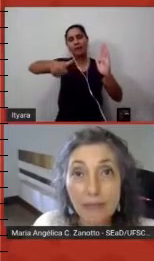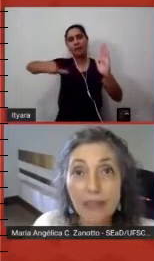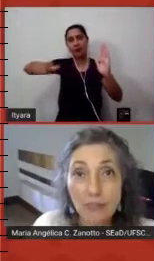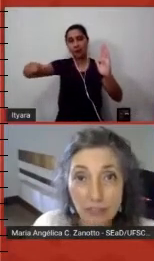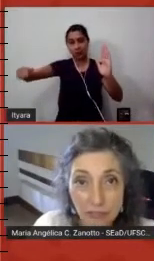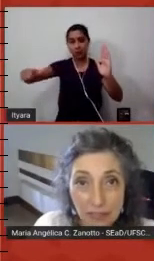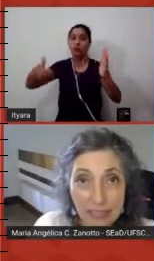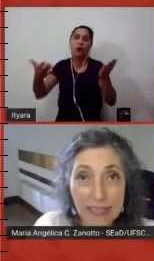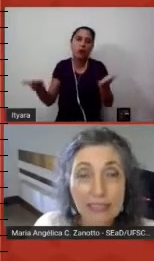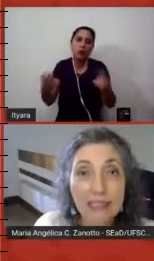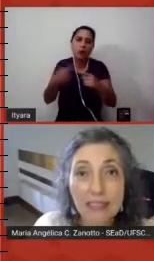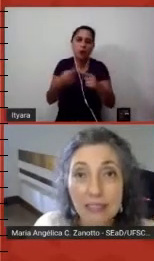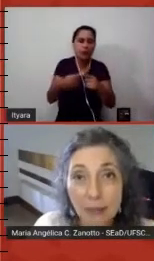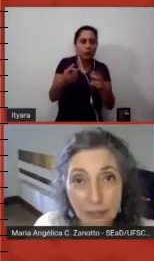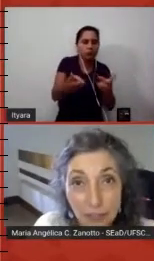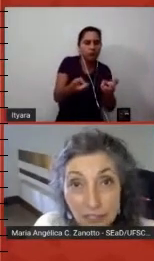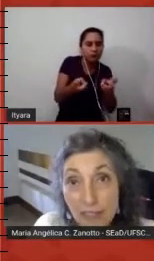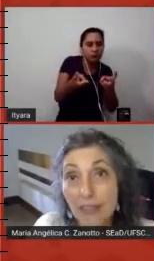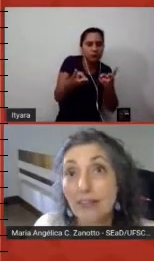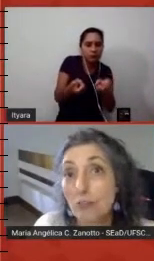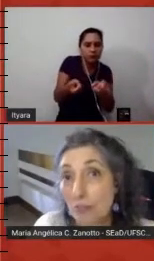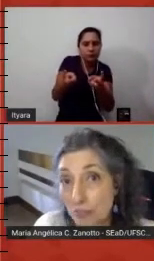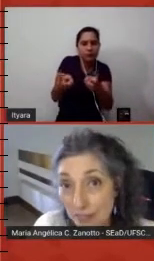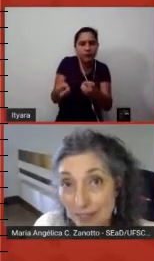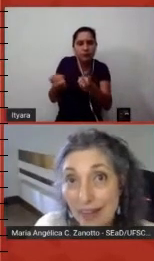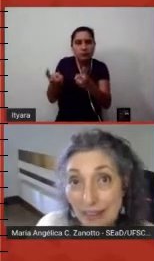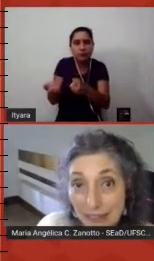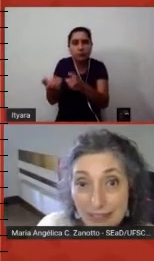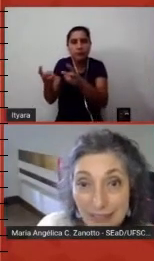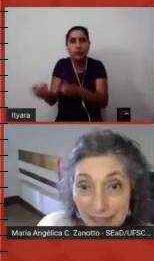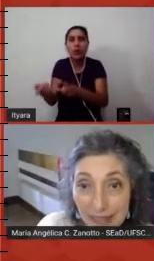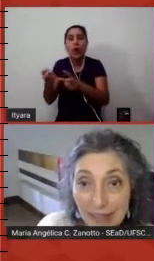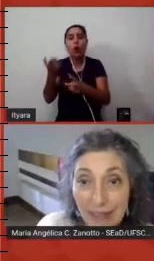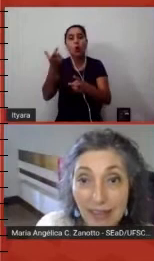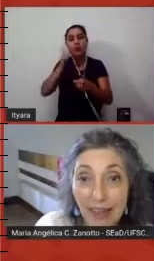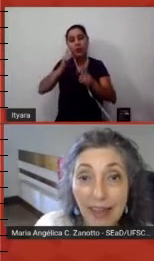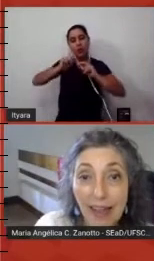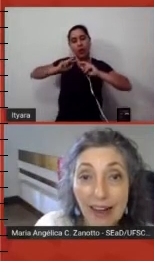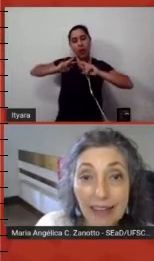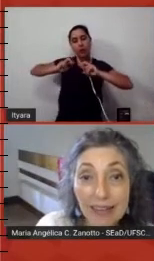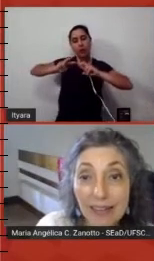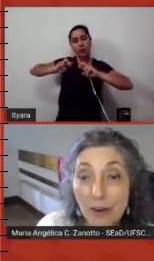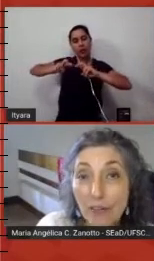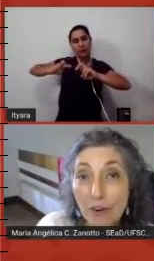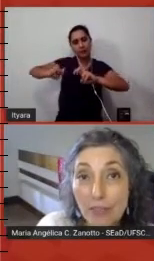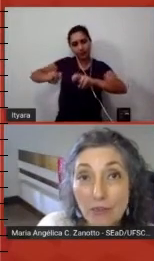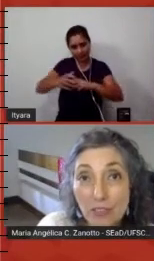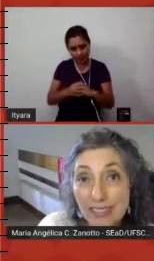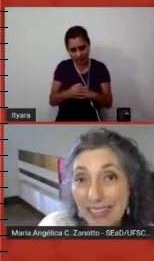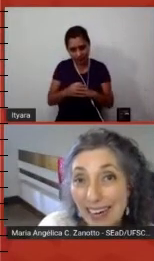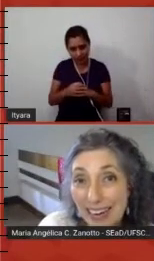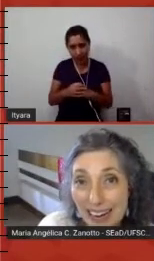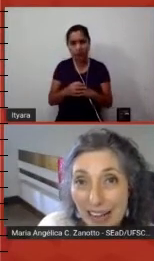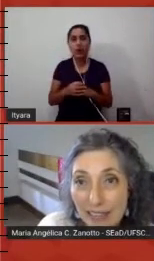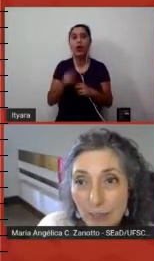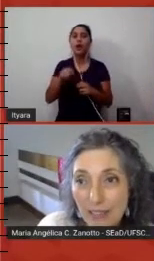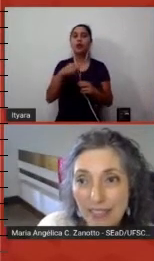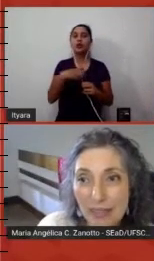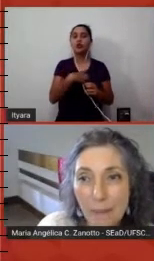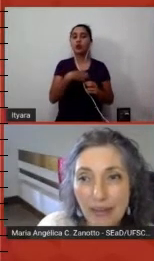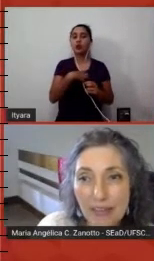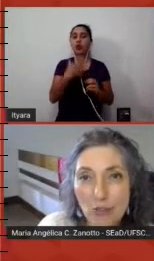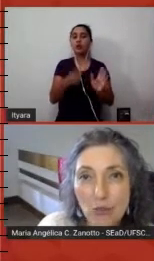esse levantamento de evidências a partir de critérios para fazer análise, né? Ela é uma forma de você